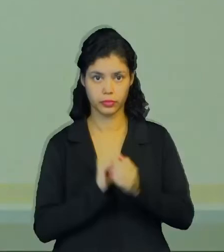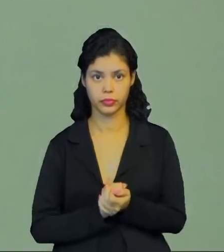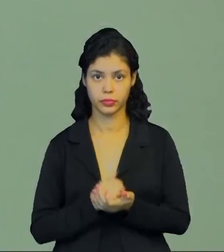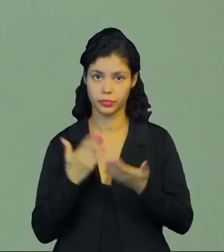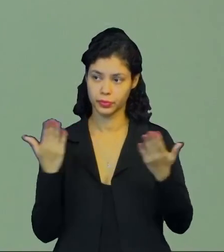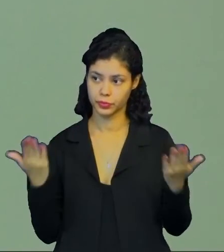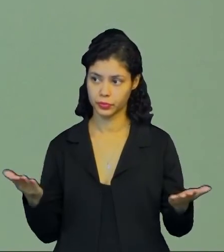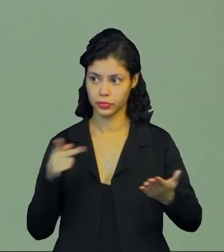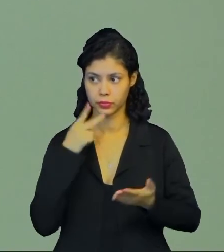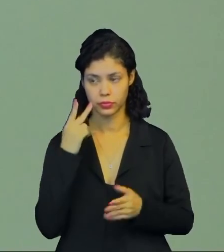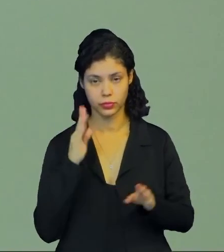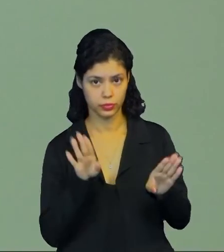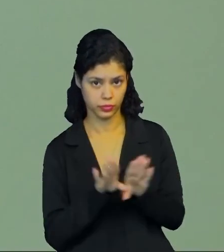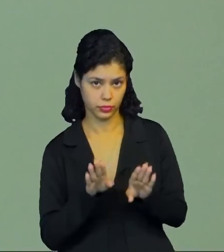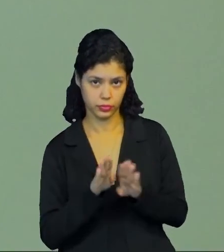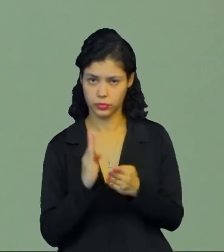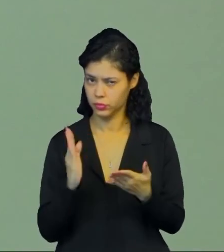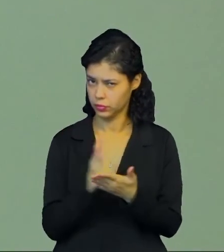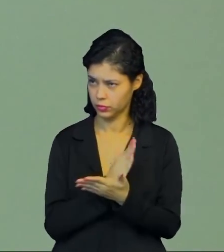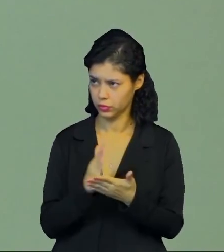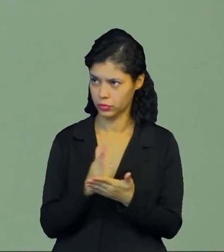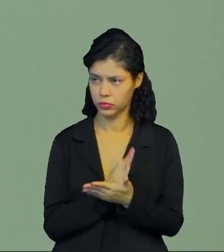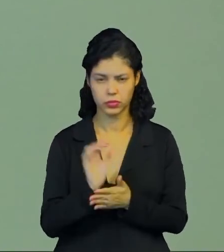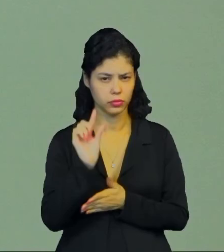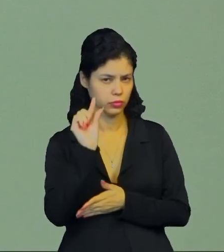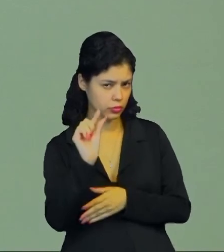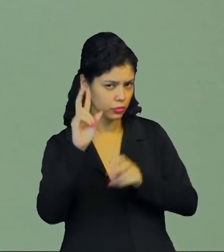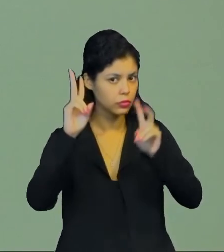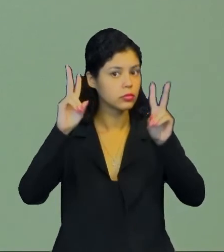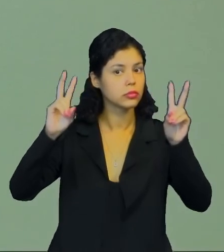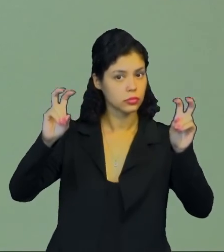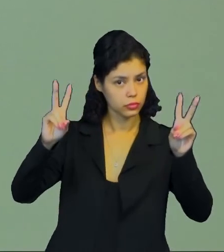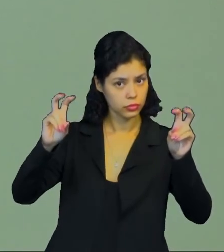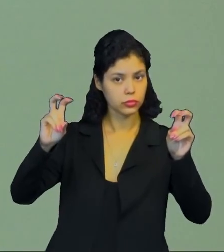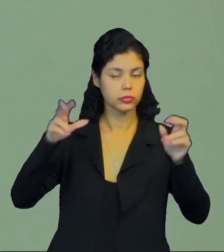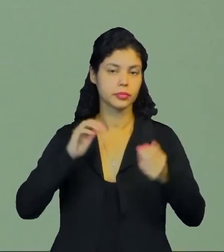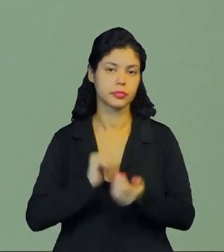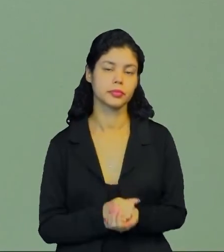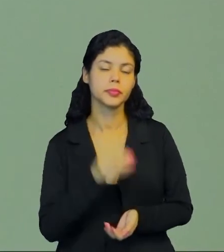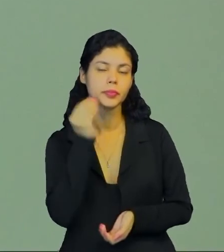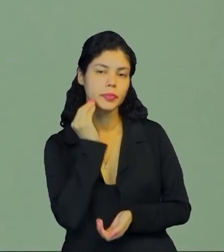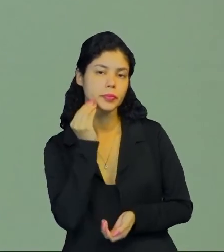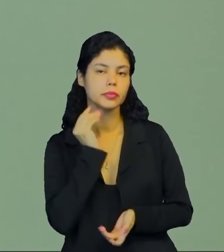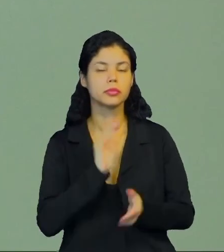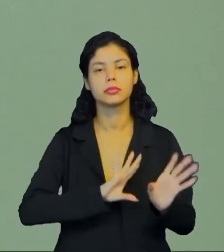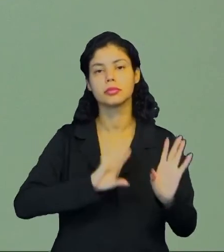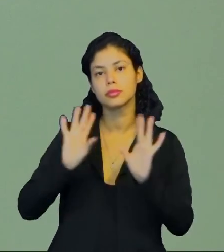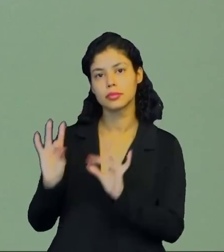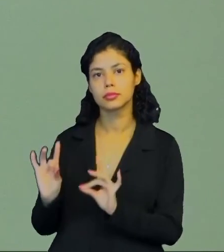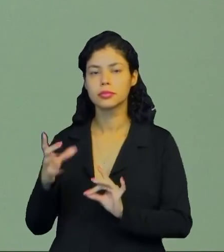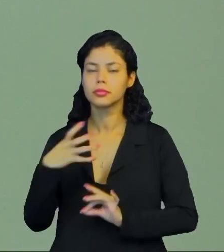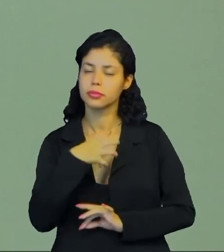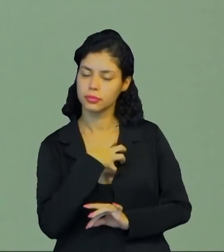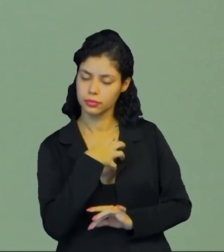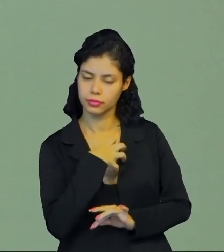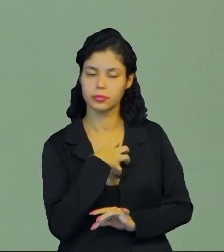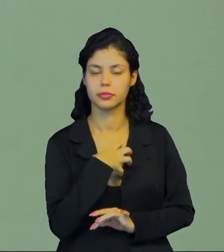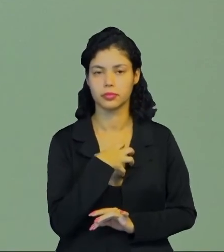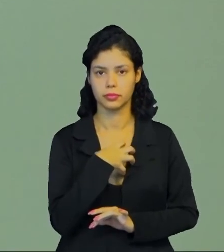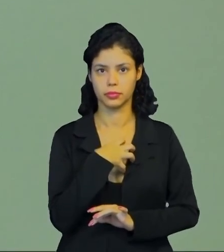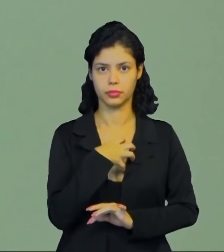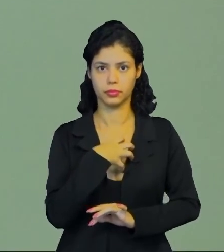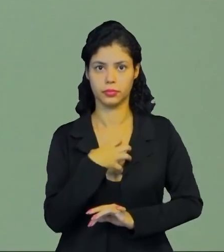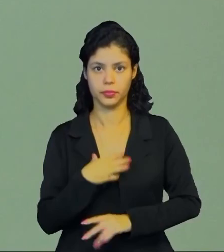eles também falavam de alguns pequenos assuntos, mas, né, tentavam trazer esse